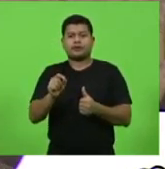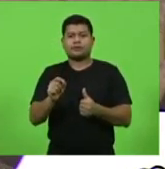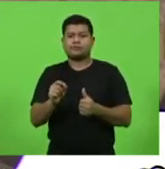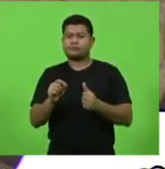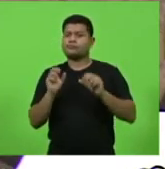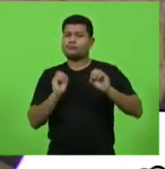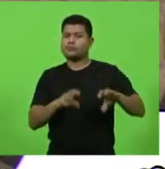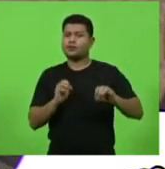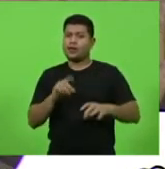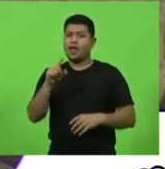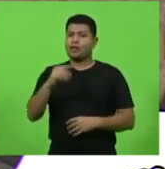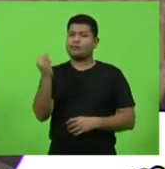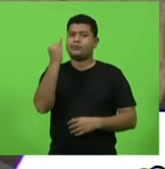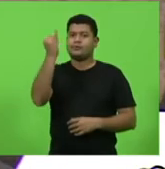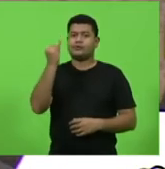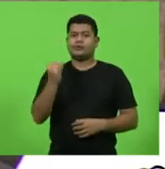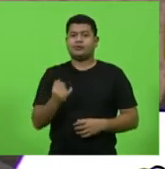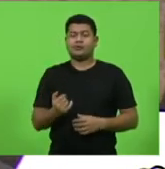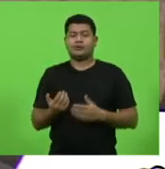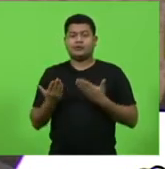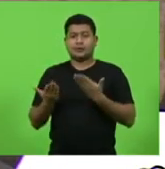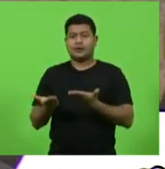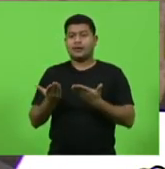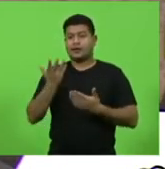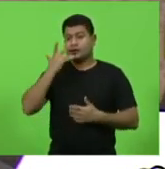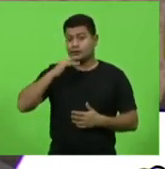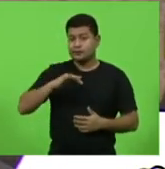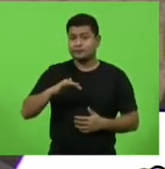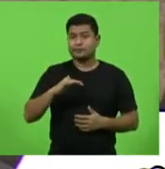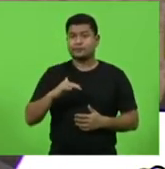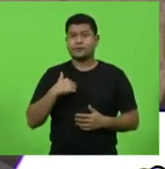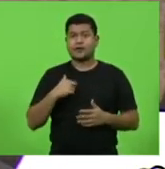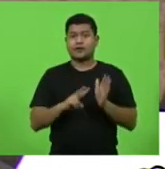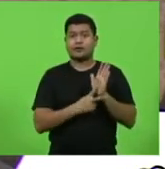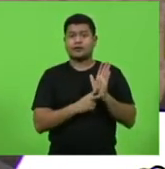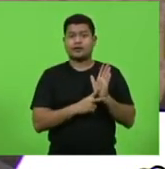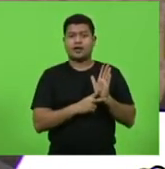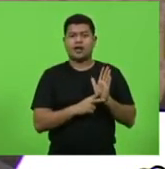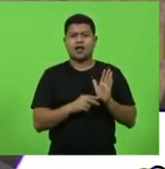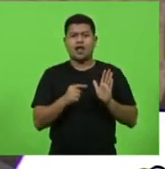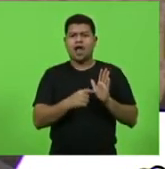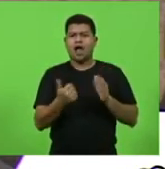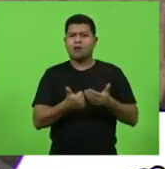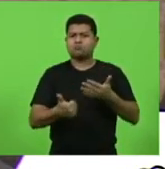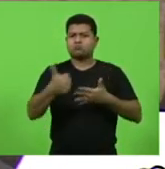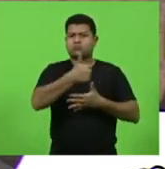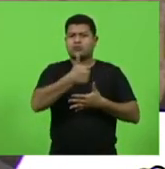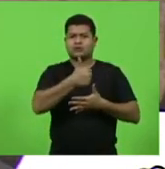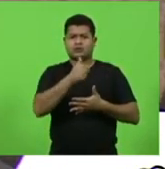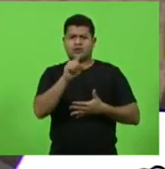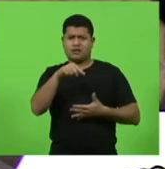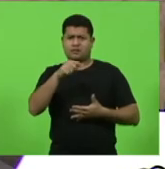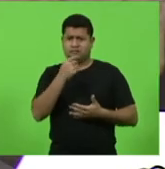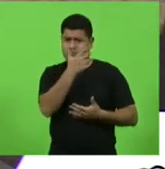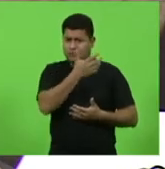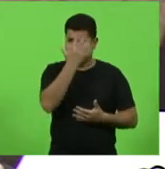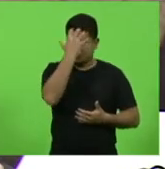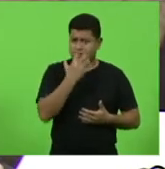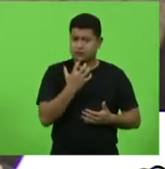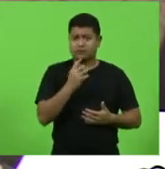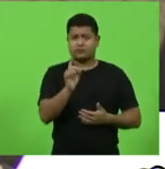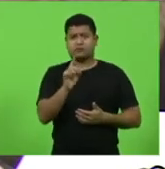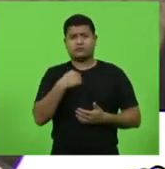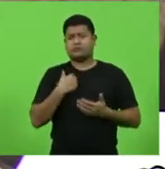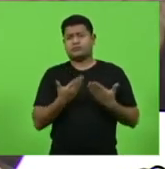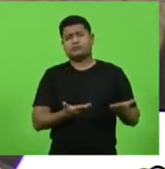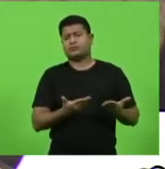é essencial é para as crianças. Não, quando o sindicato fala que é essencial, não, eles não estão falando realmente sério, eles realmente não consideram